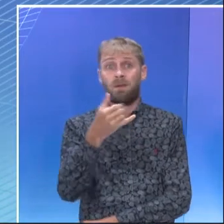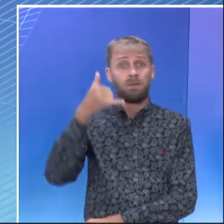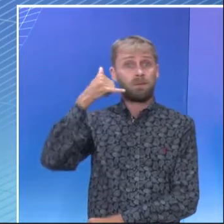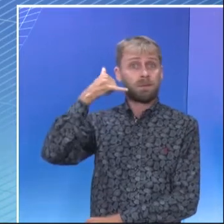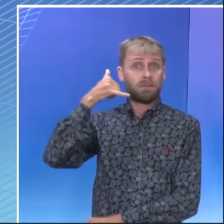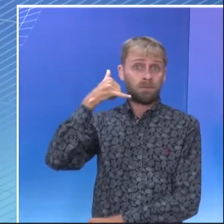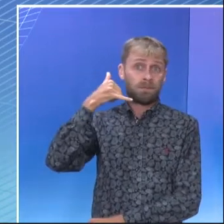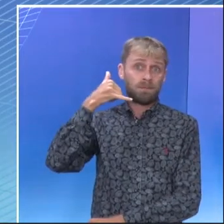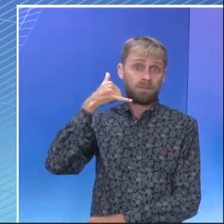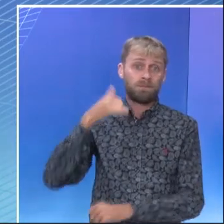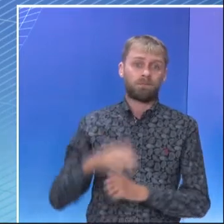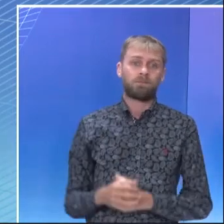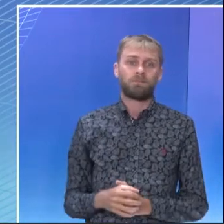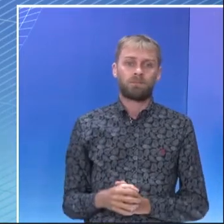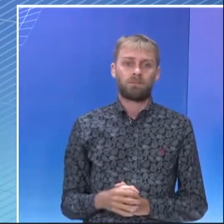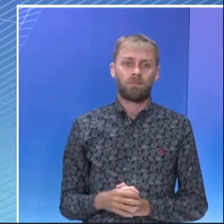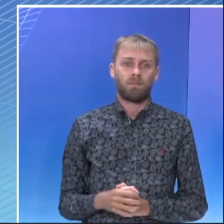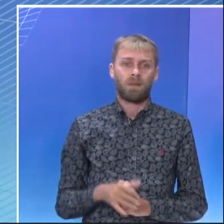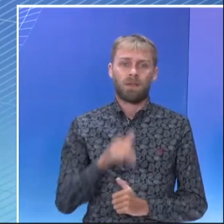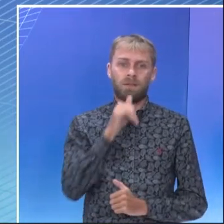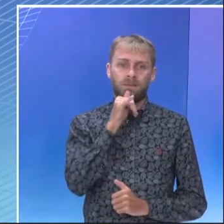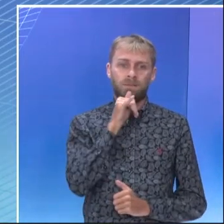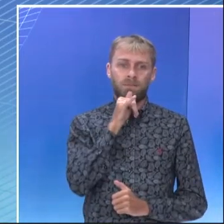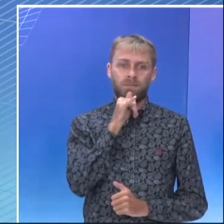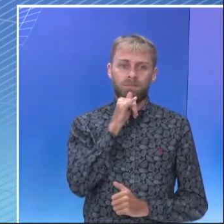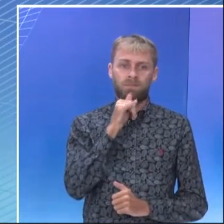significado. Voltando aqui, né?